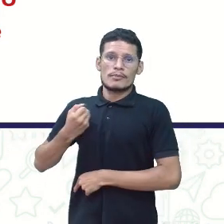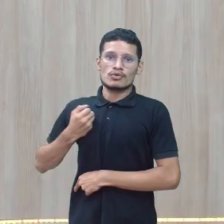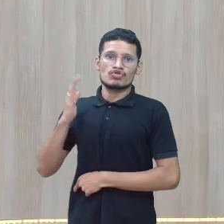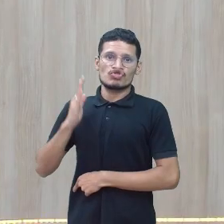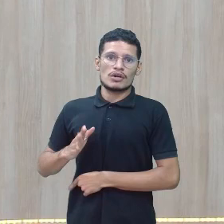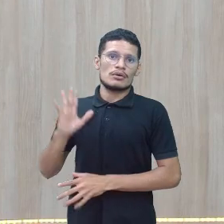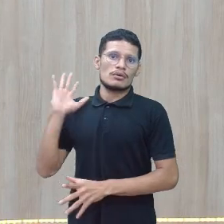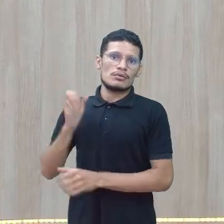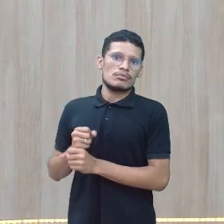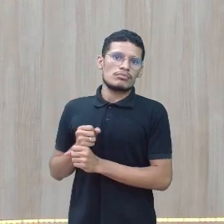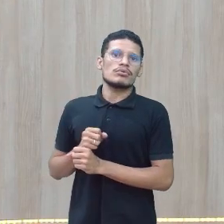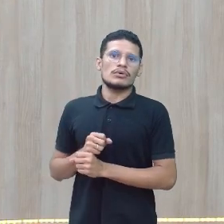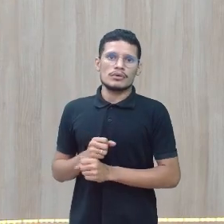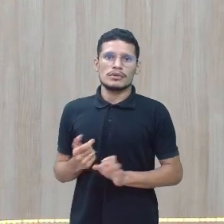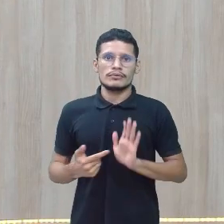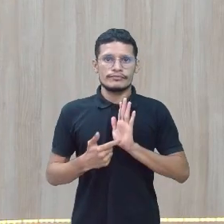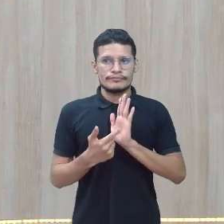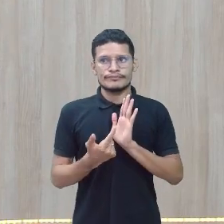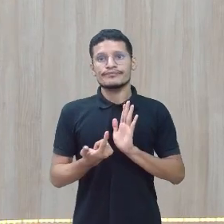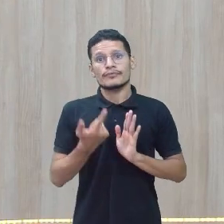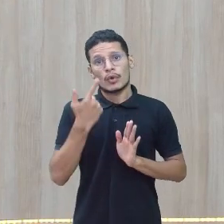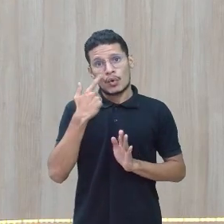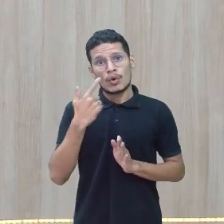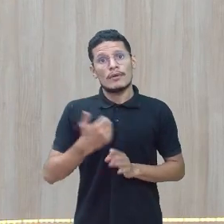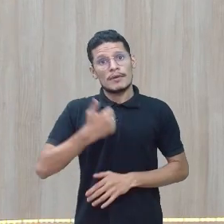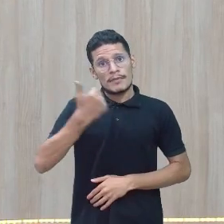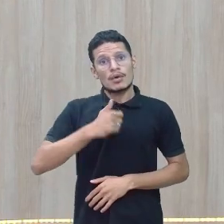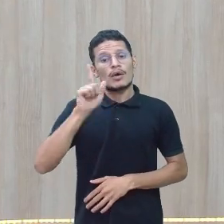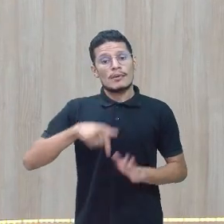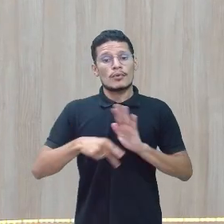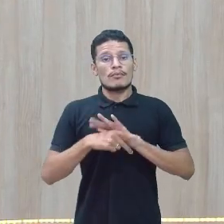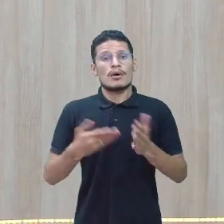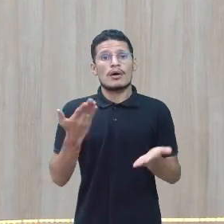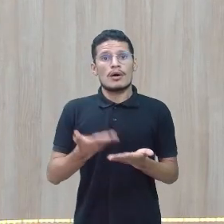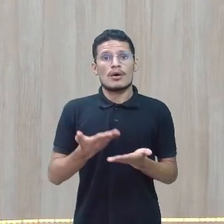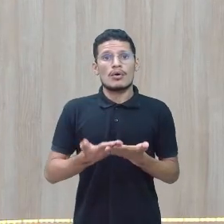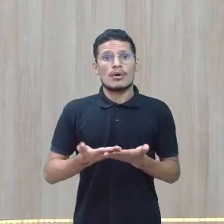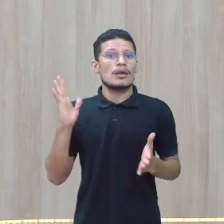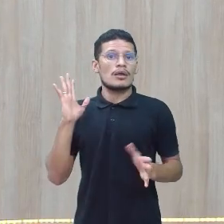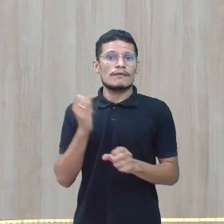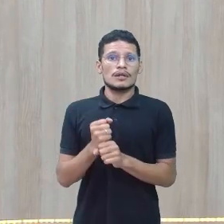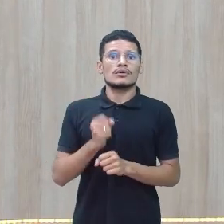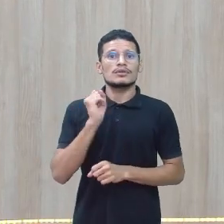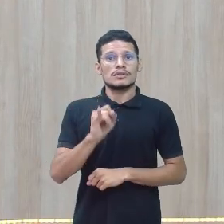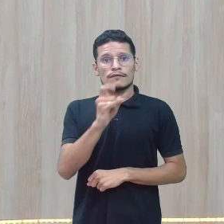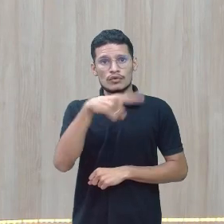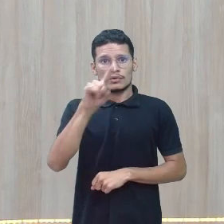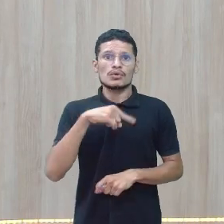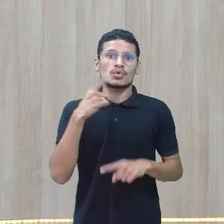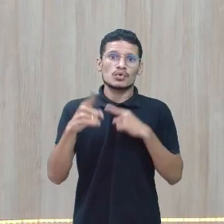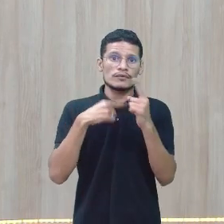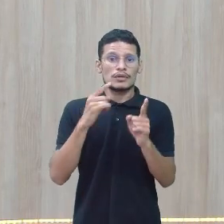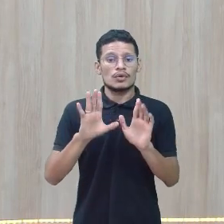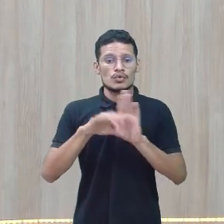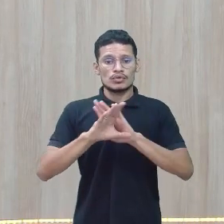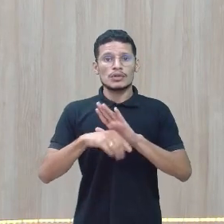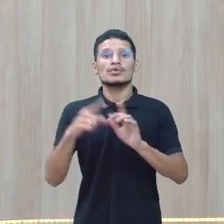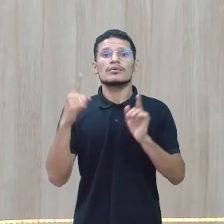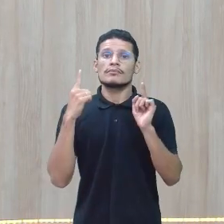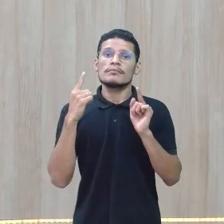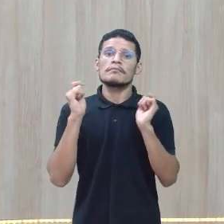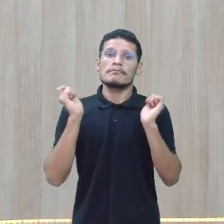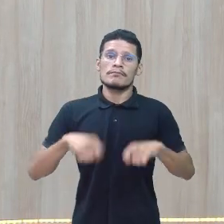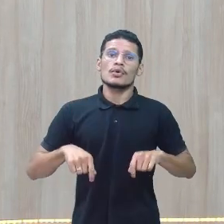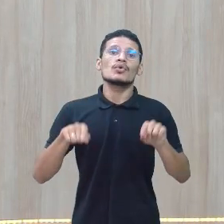somados. Gente, primeira coisa que eu quero que vocês lembrem é que essa aula é uma aula de revisão. Se você tiver dúvida em algum conceito específico desse, você pode voltar